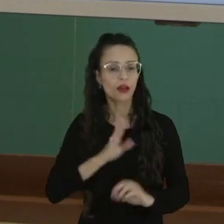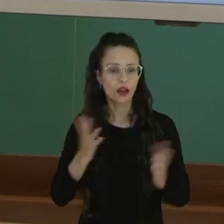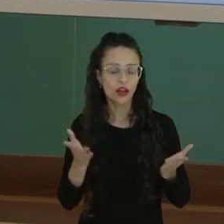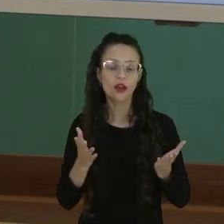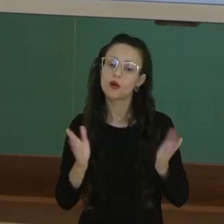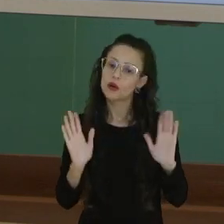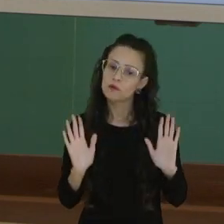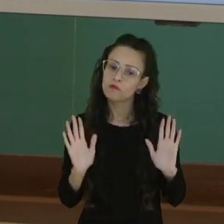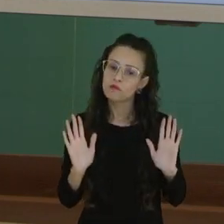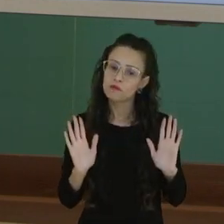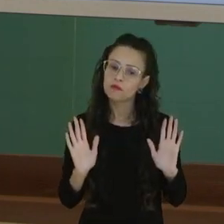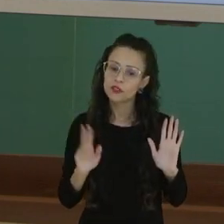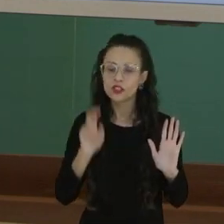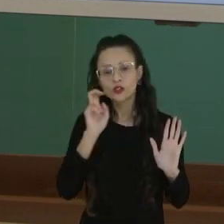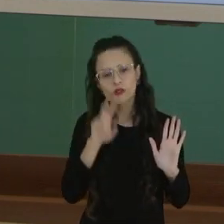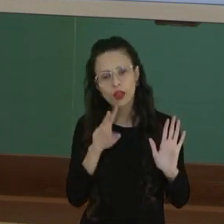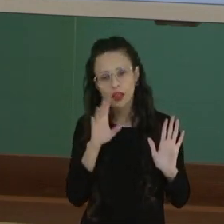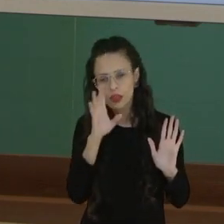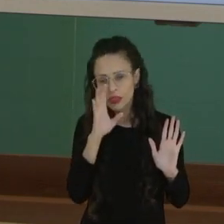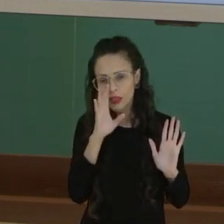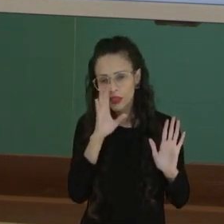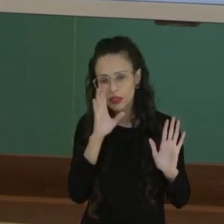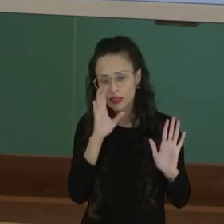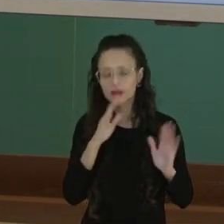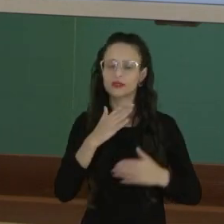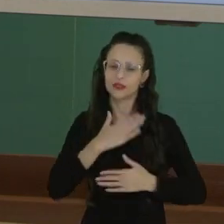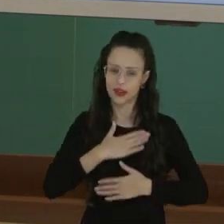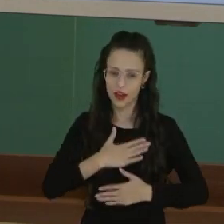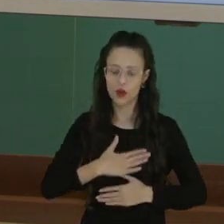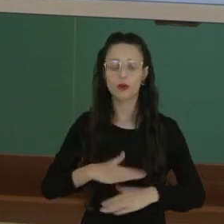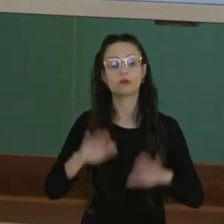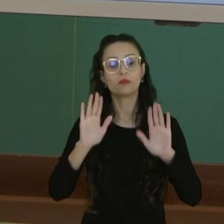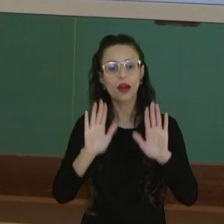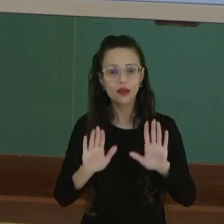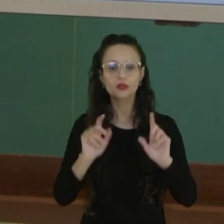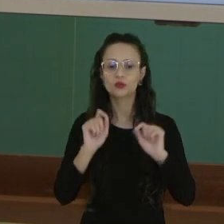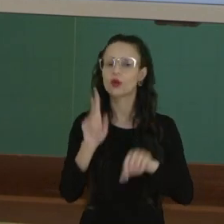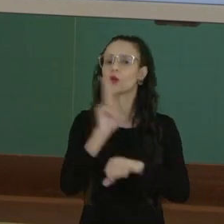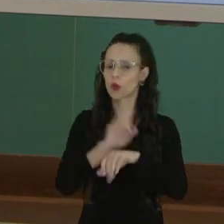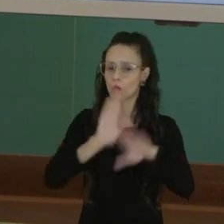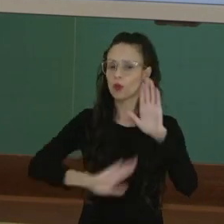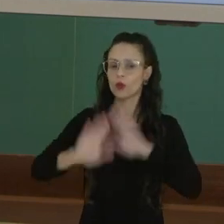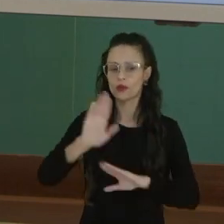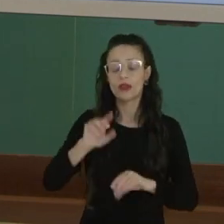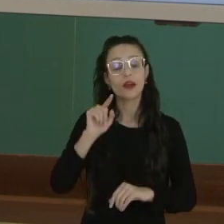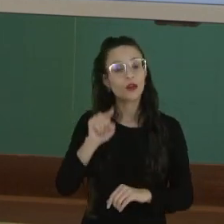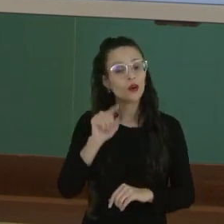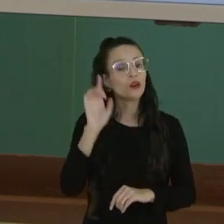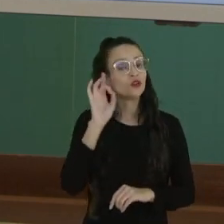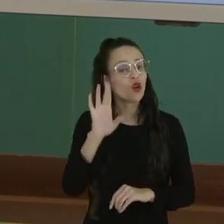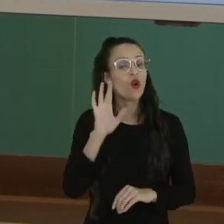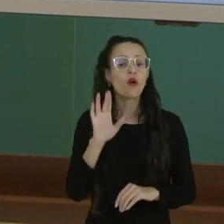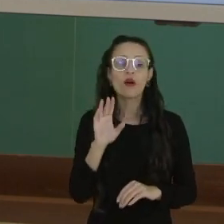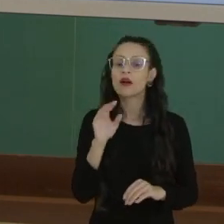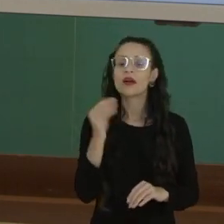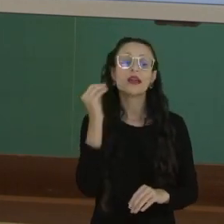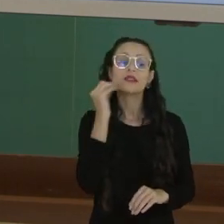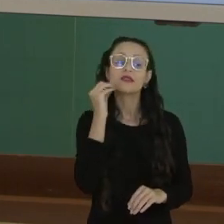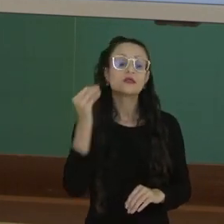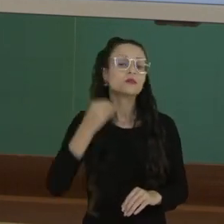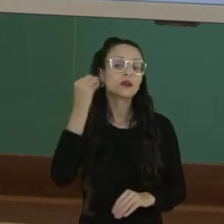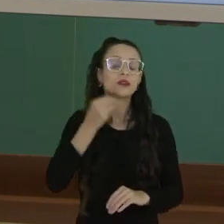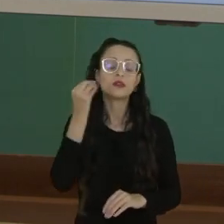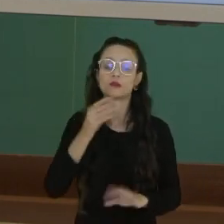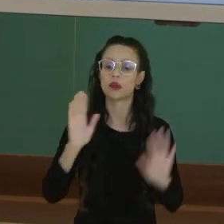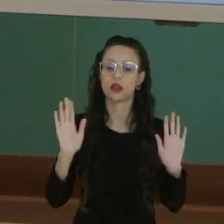supor assim. Você começa a olhar, você fica hipnotizado e dá aquela calma, né? Mas tem que tomar um pouquinho de cuidado nessa parte. São apenas simulações, certo?